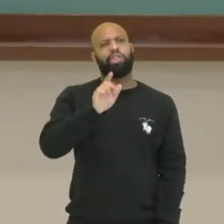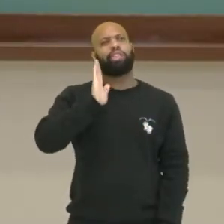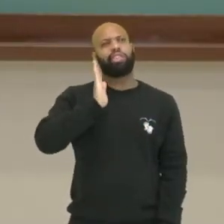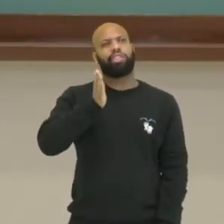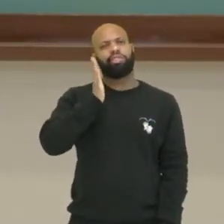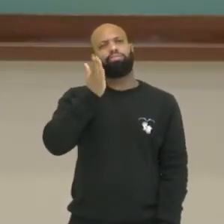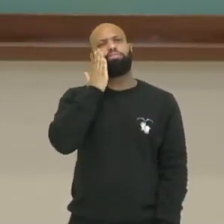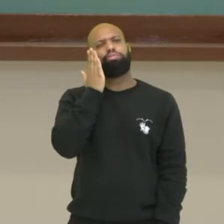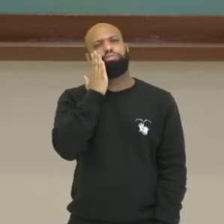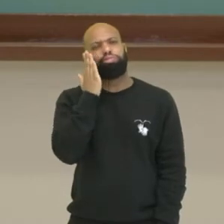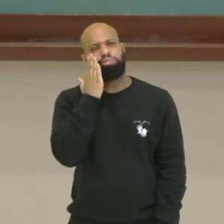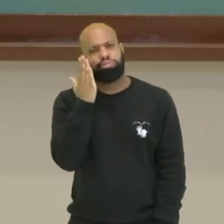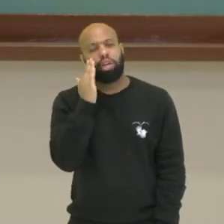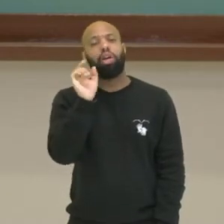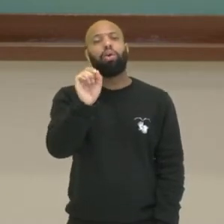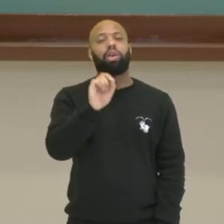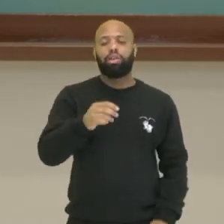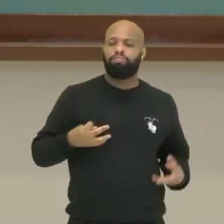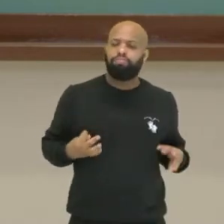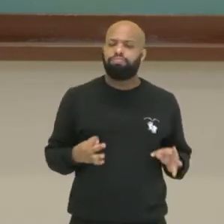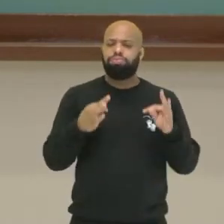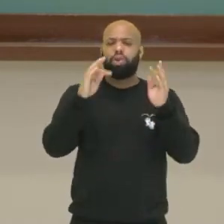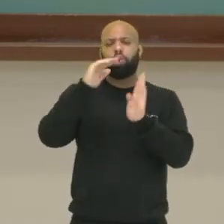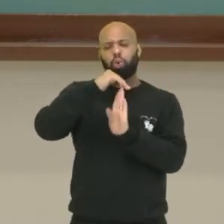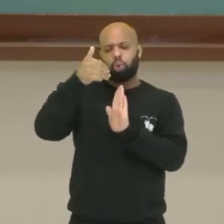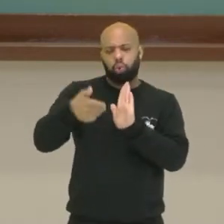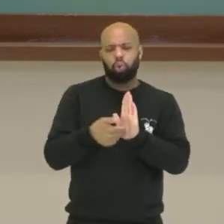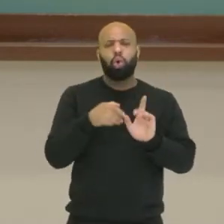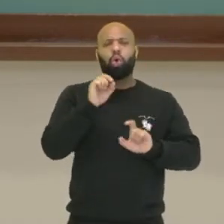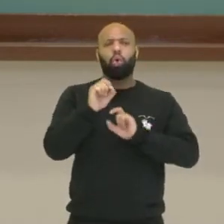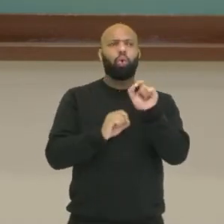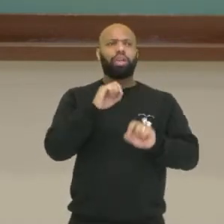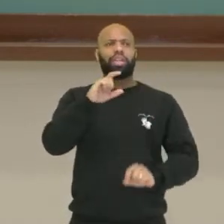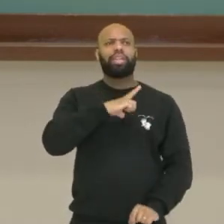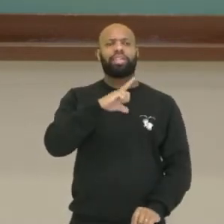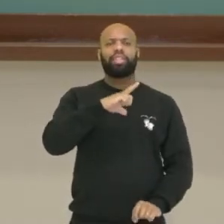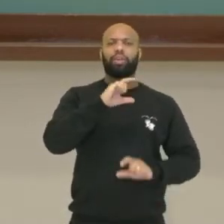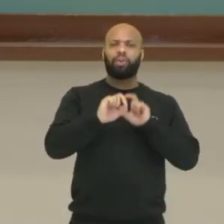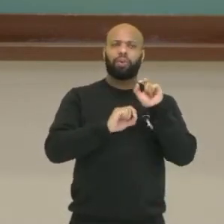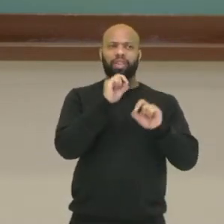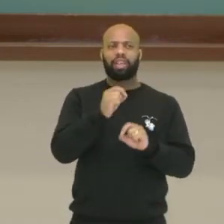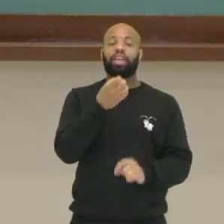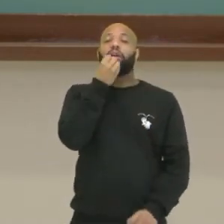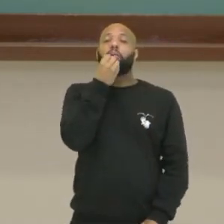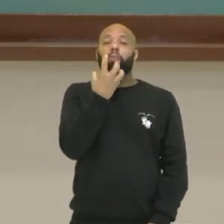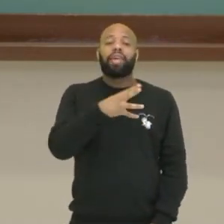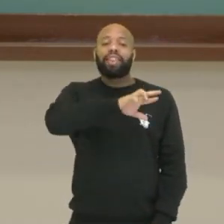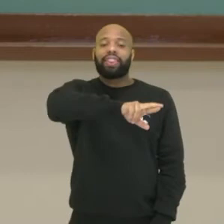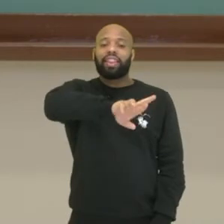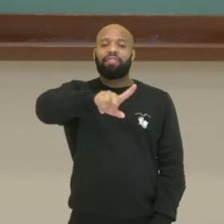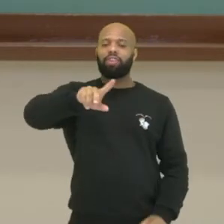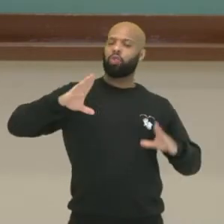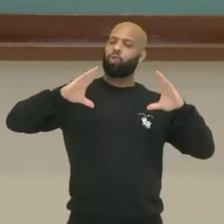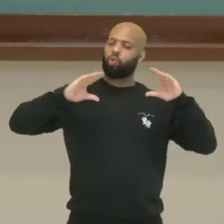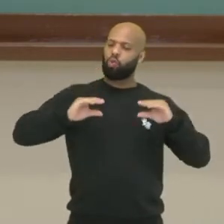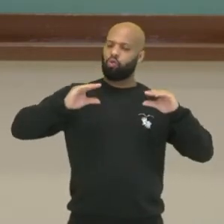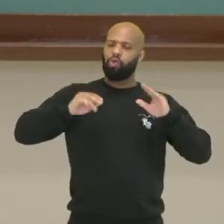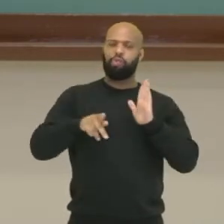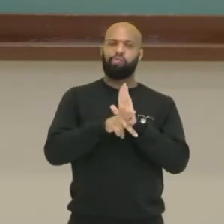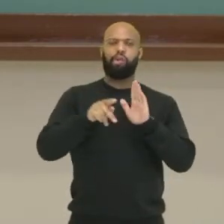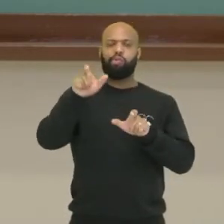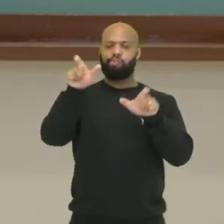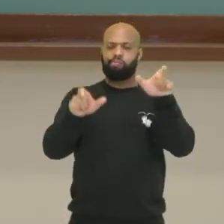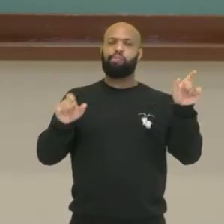saber que tecnologia é tudo aquilo que está em prol para do conforto das